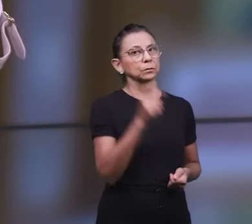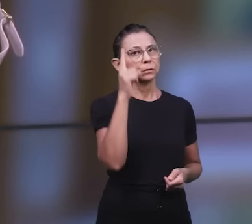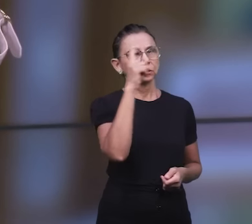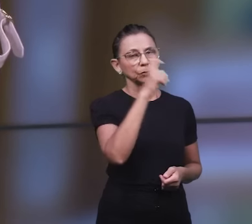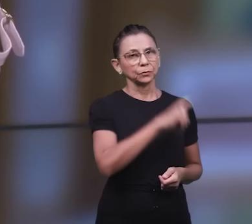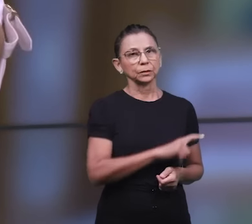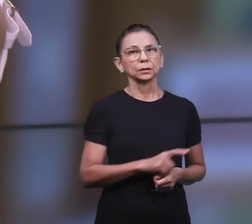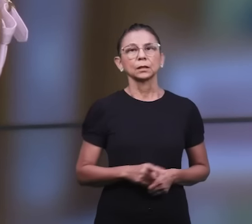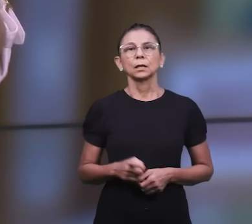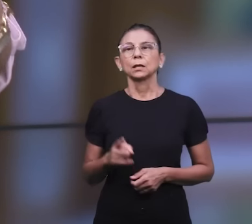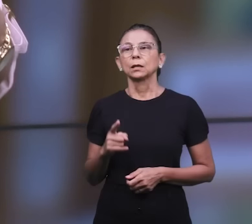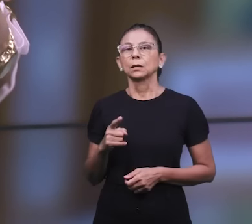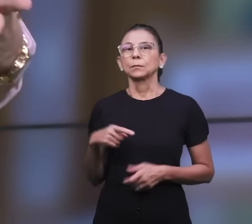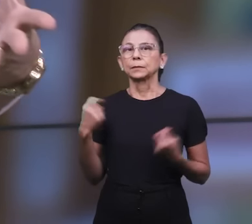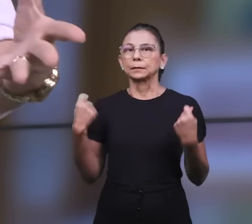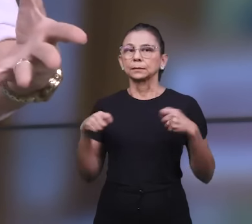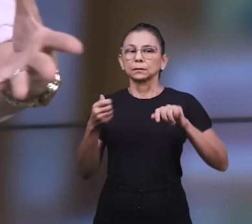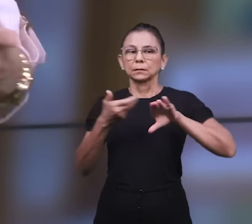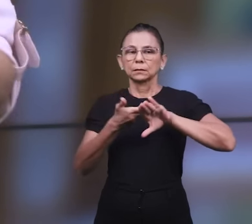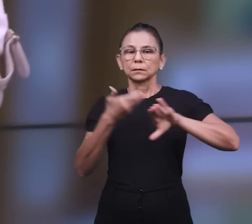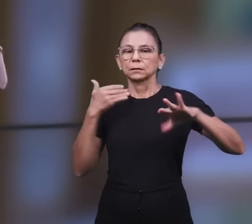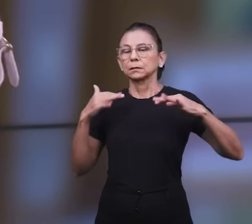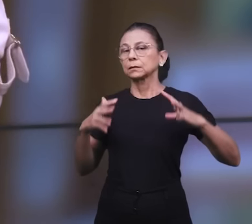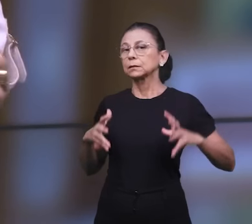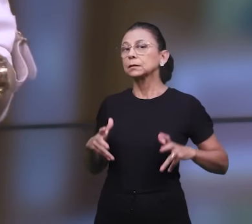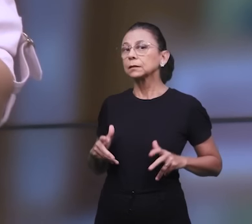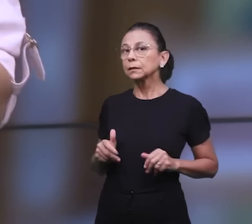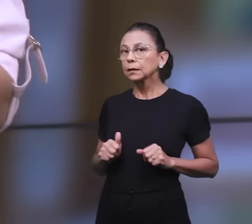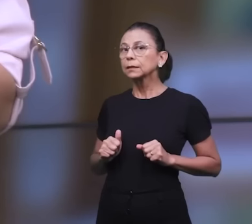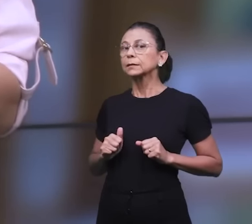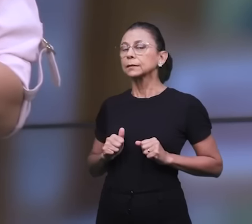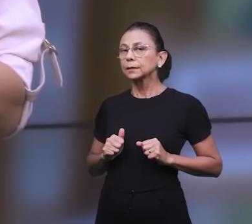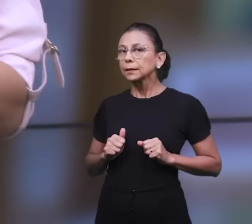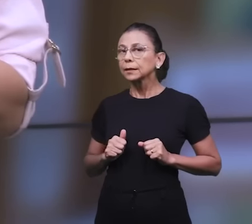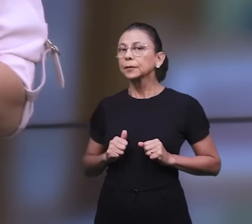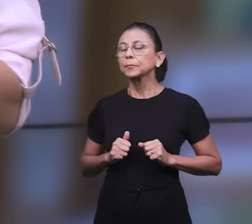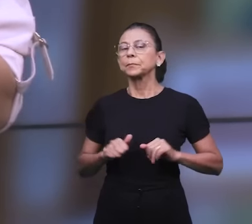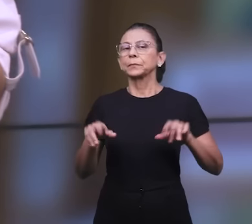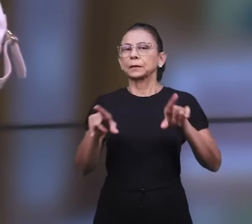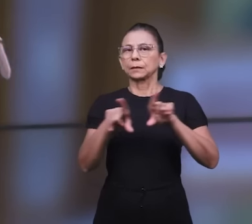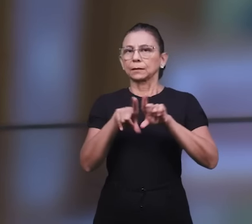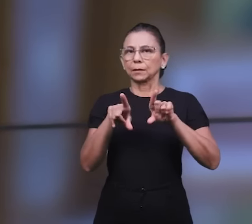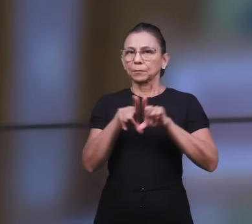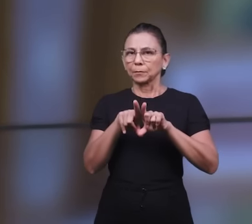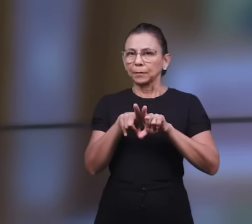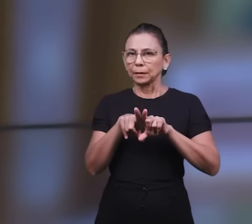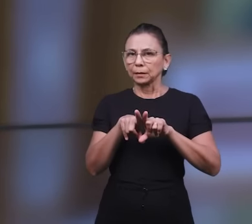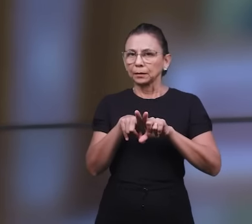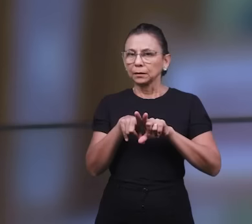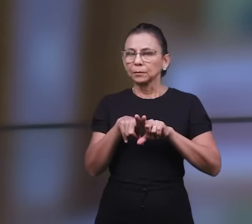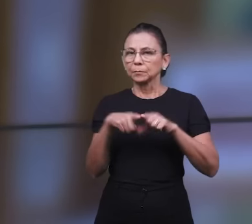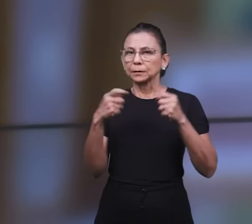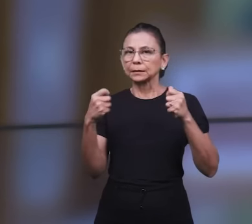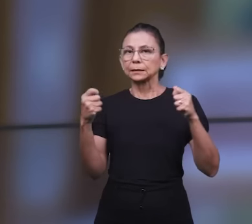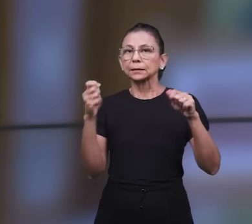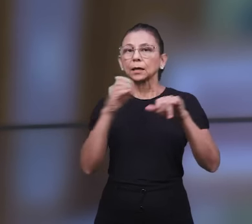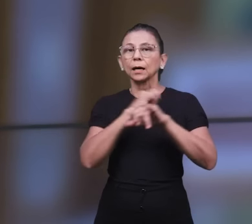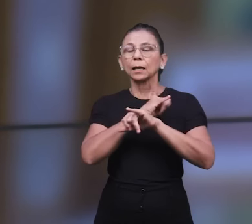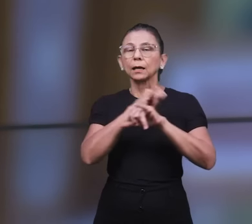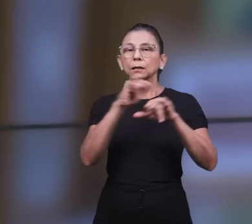além disso falar anunciar a palavra de Deus ao mundo que vive em Trevas o Senhor Jesus disse vós